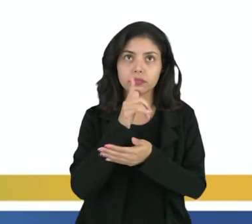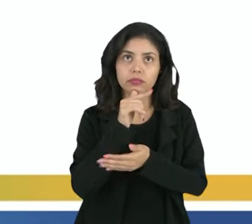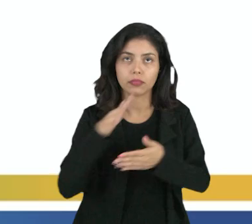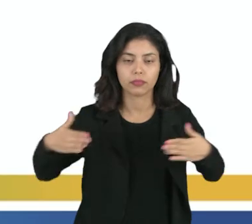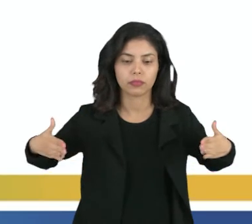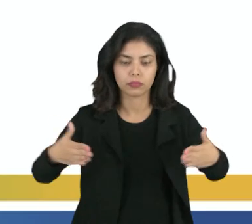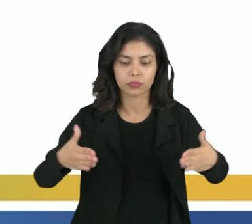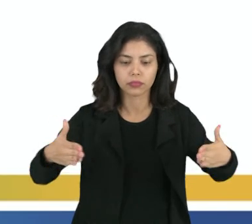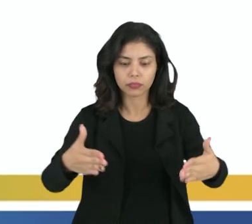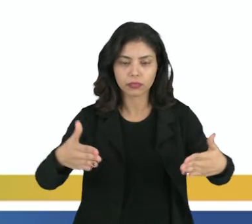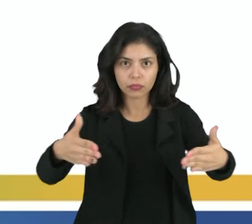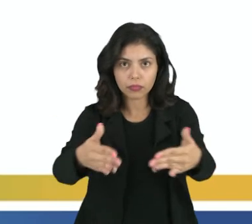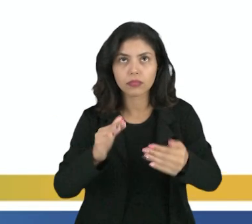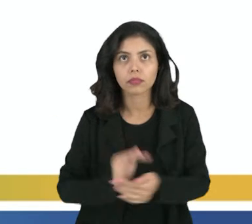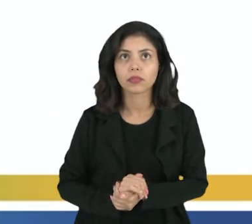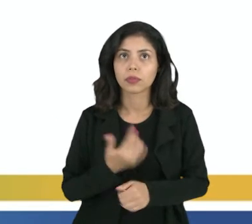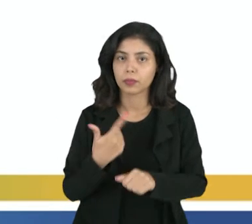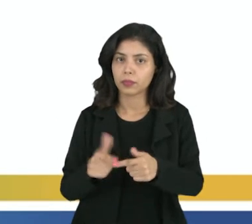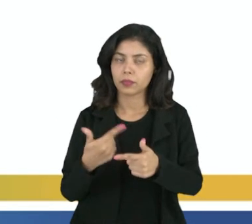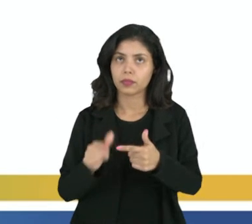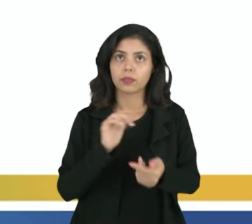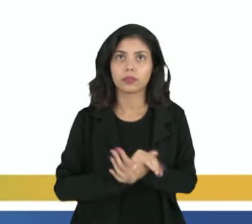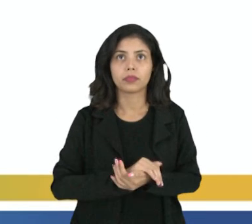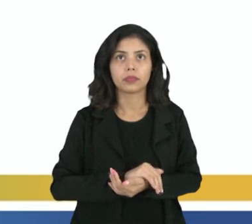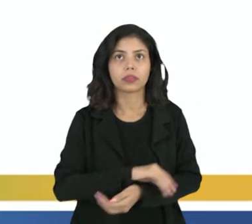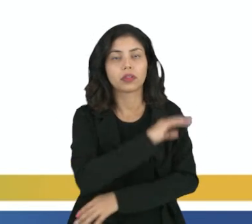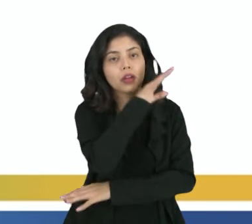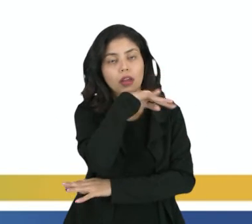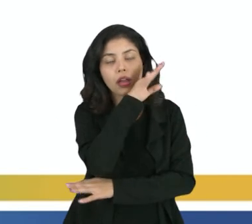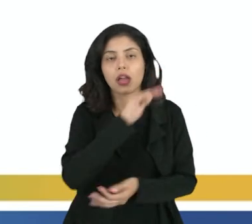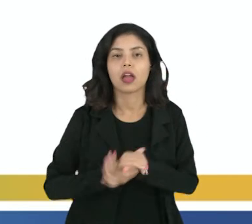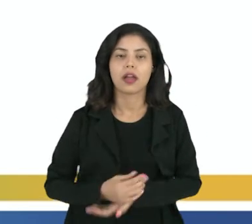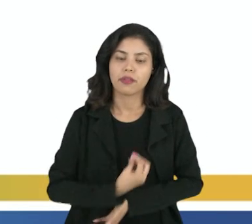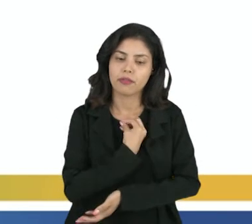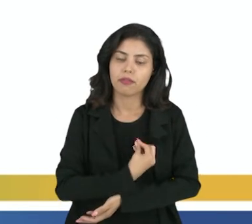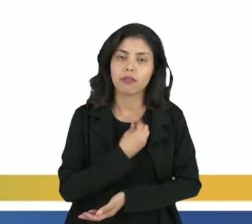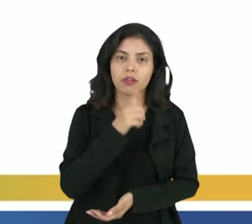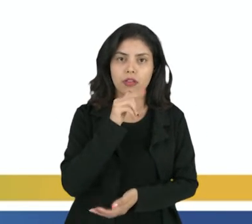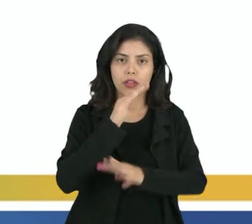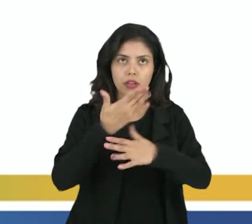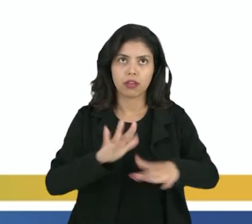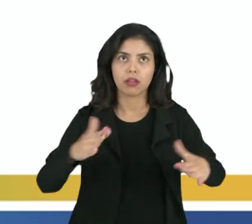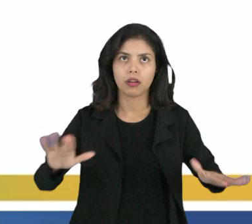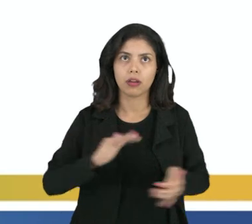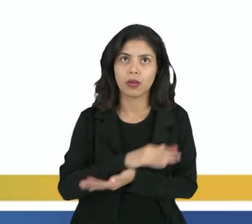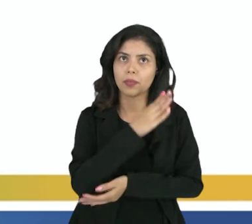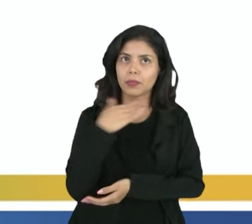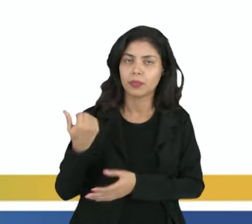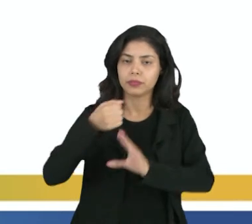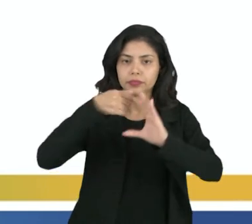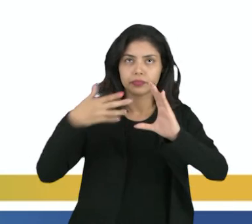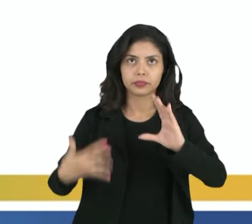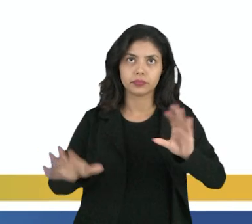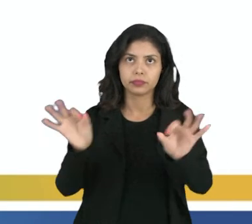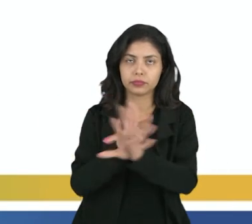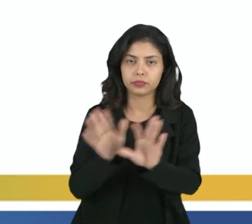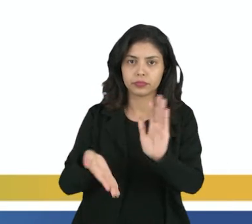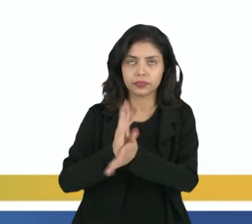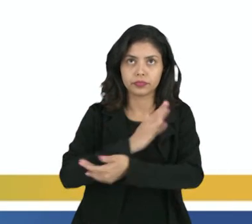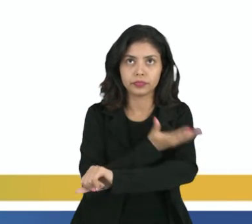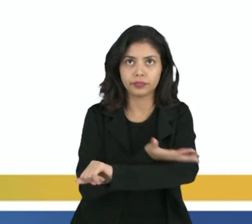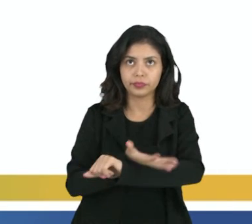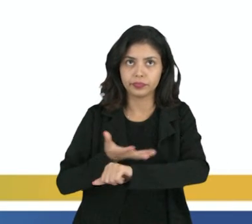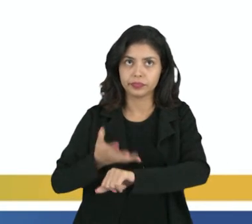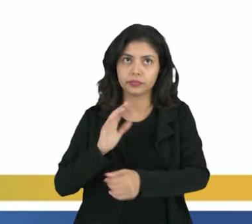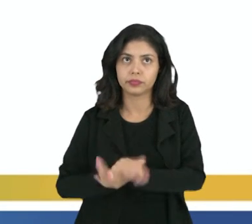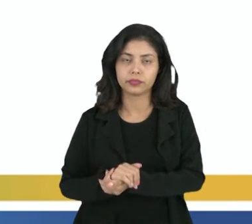Lagos prejudicando os animais prejudicando a vida aquática causando a morte de espécies destruindo a